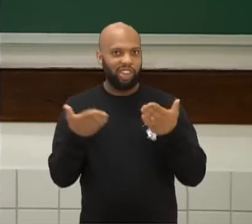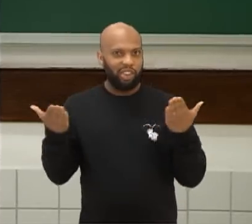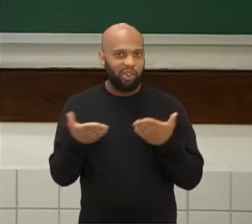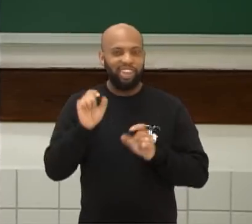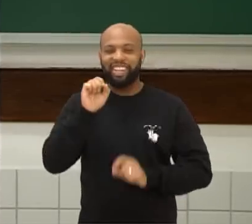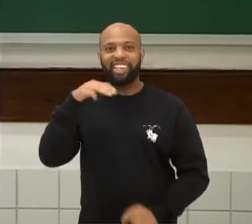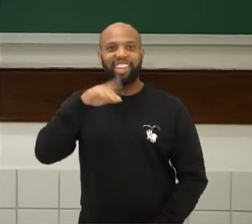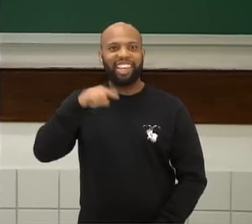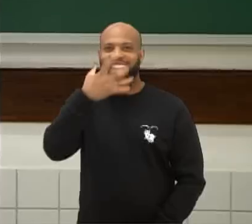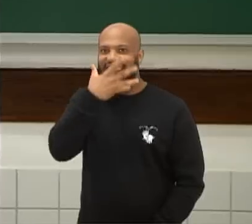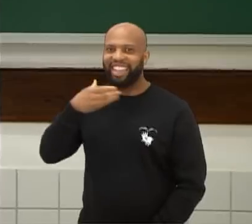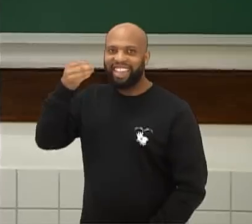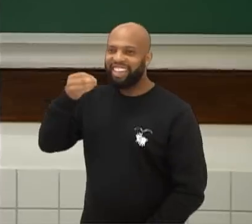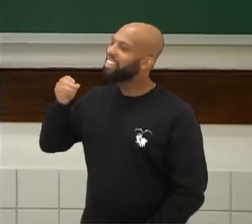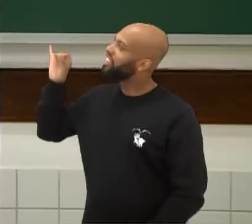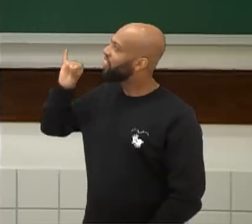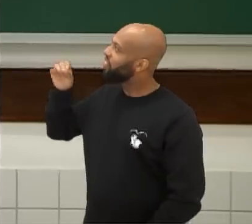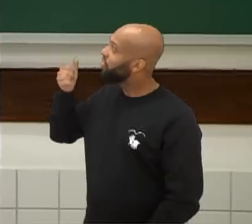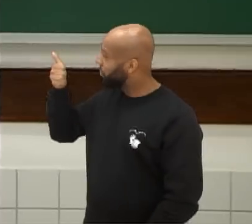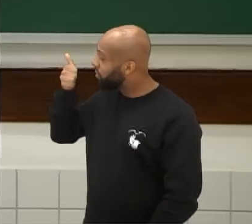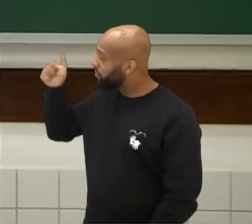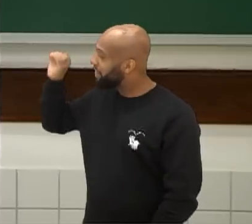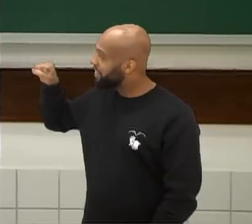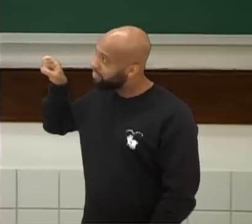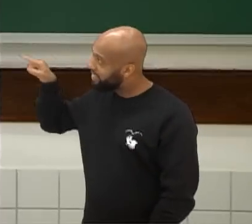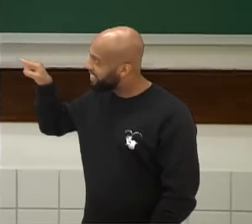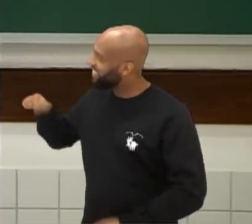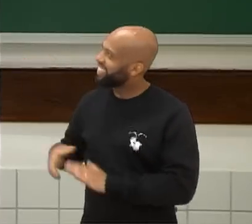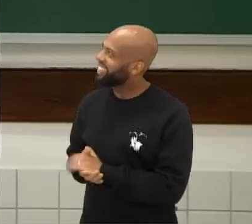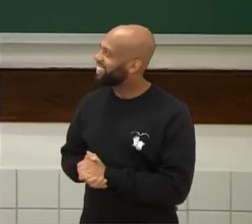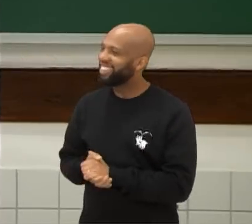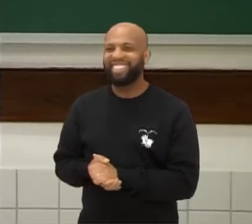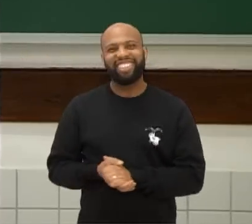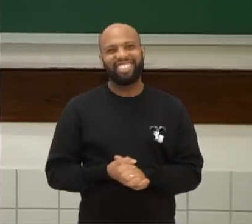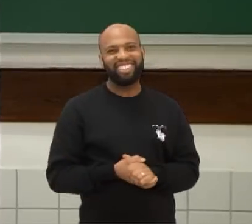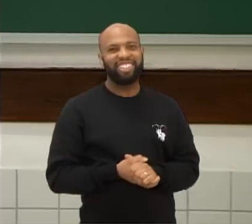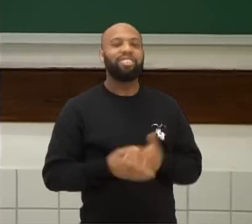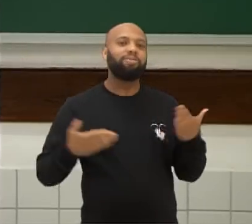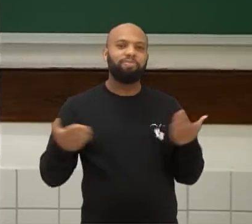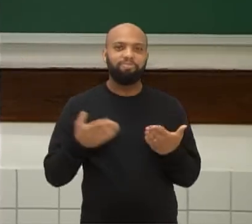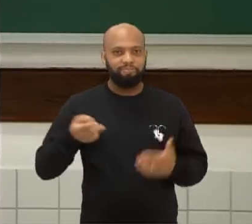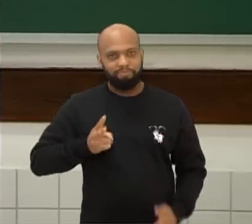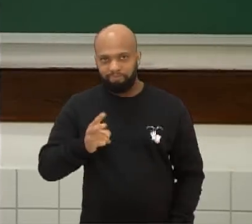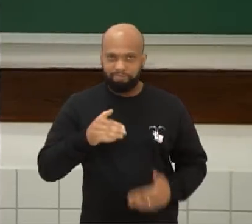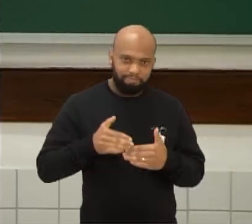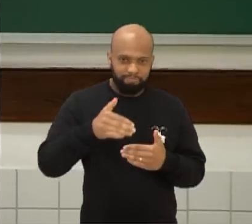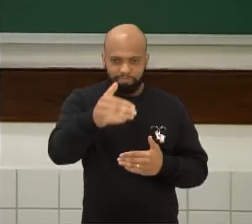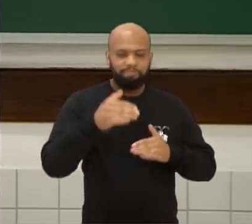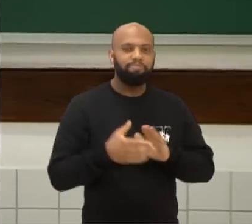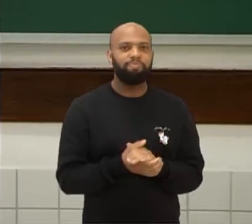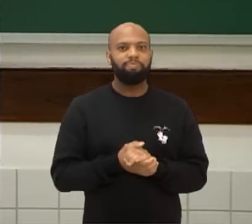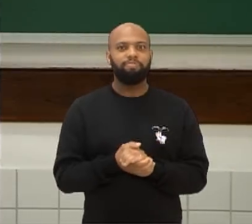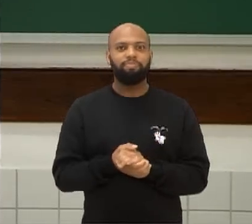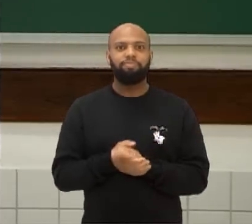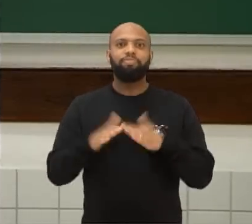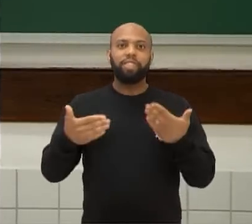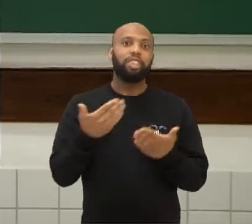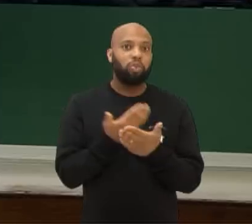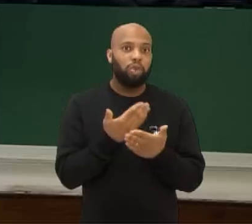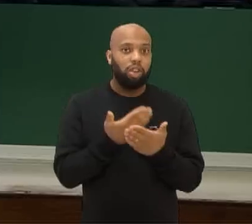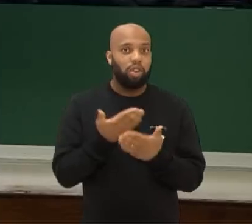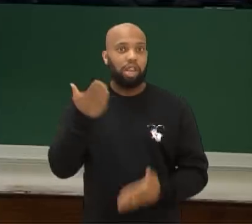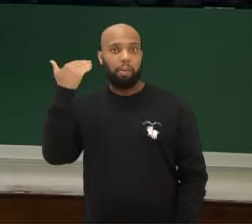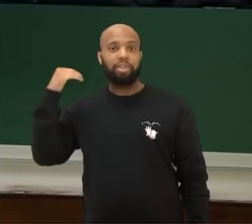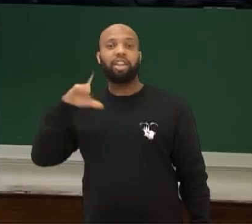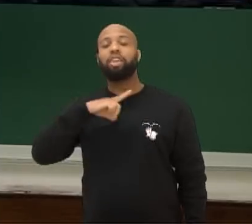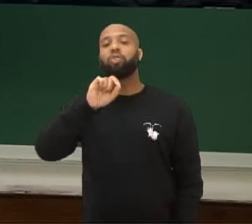nosso intérprete, o Natan. Tudo bem, Natan? Então vamos lá. Pessoal, na aula